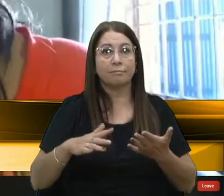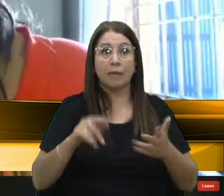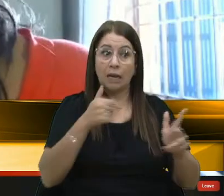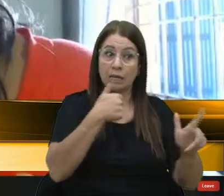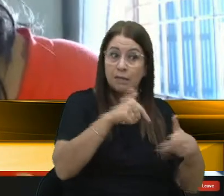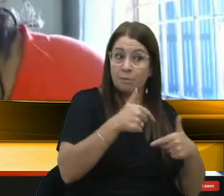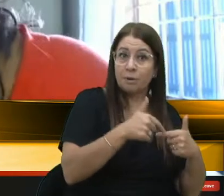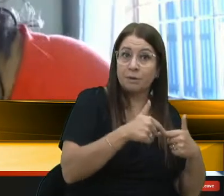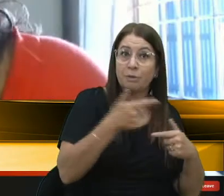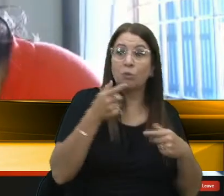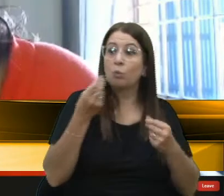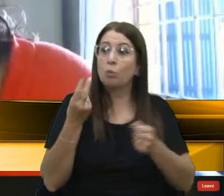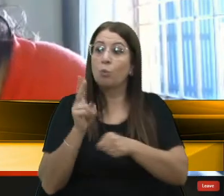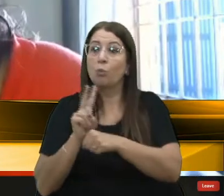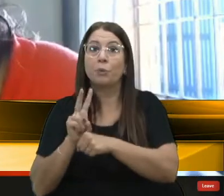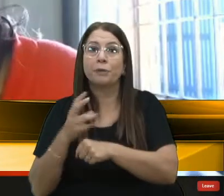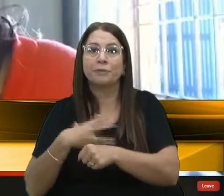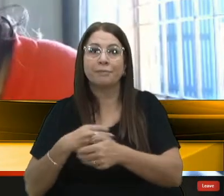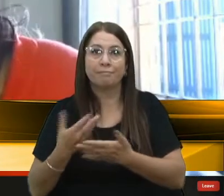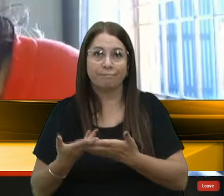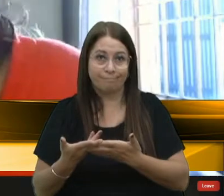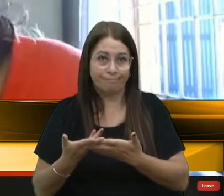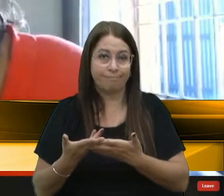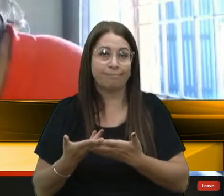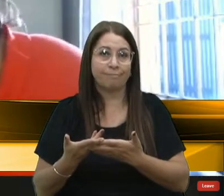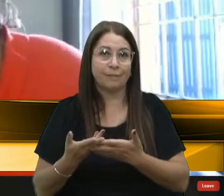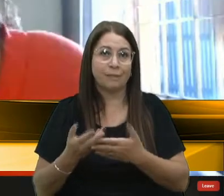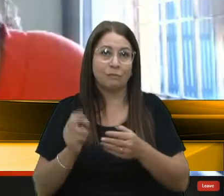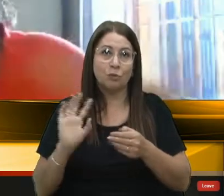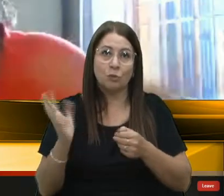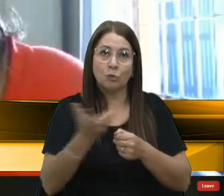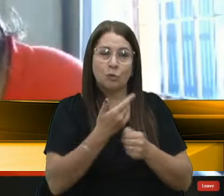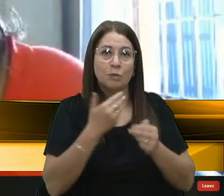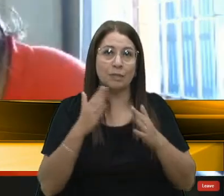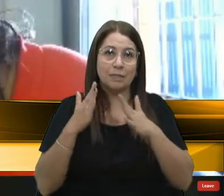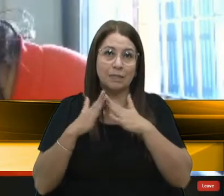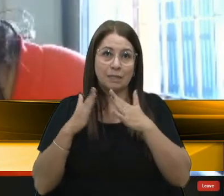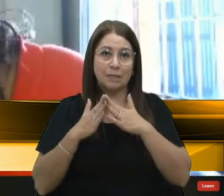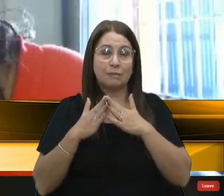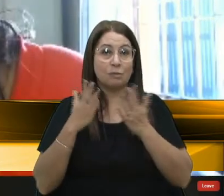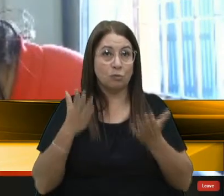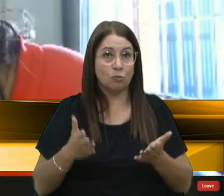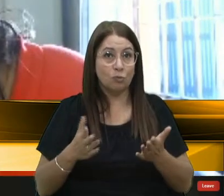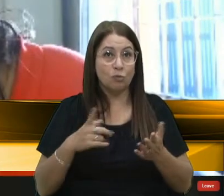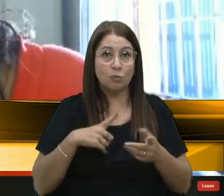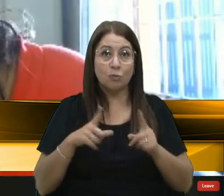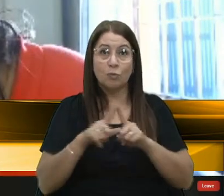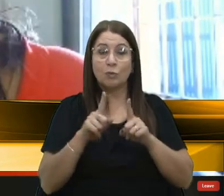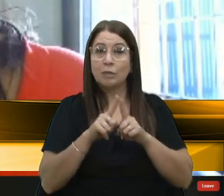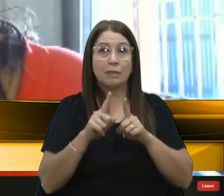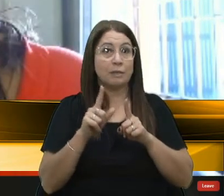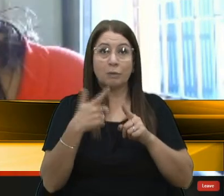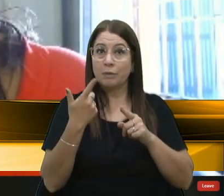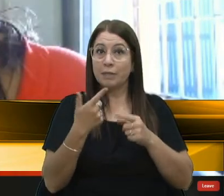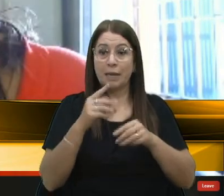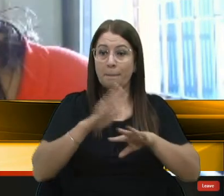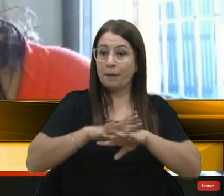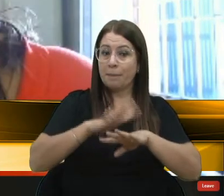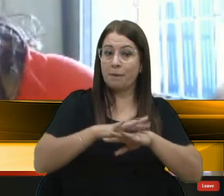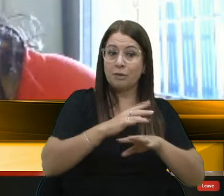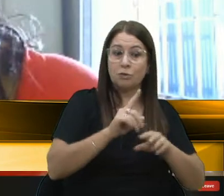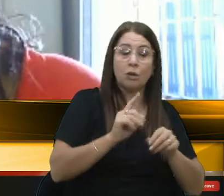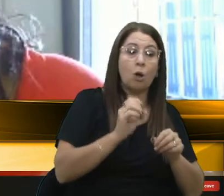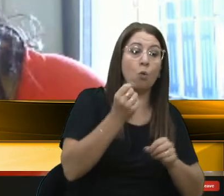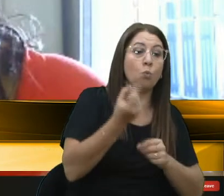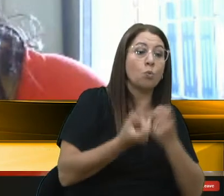trabalhando, mas não têm onde deixar os filhos. Então, se fosse lockdown, estava todo mundo em casa, né? Hoje a gente tem uma matemática que não resolve. Alguns setores trabalham, outros